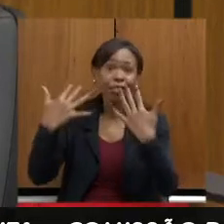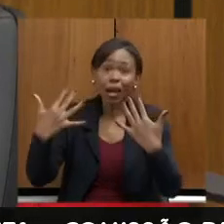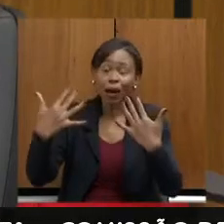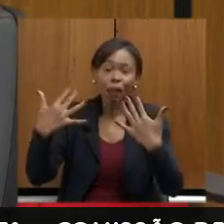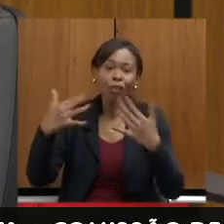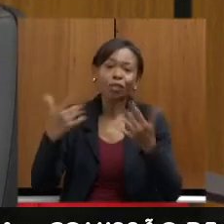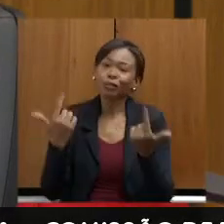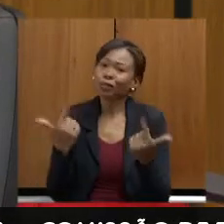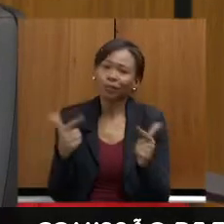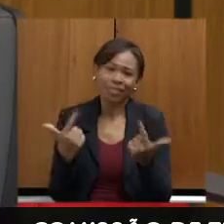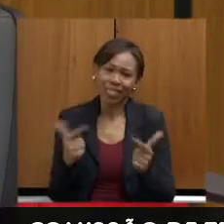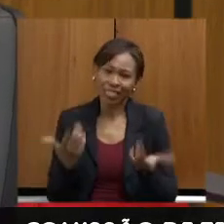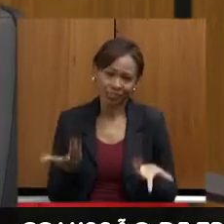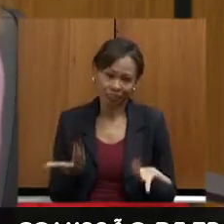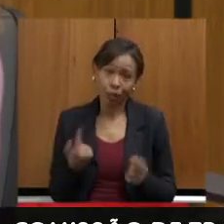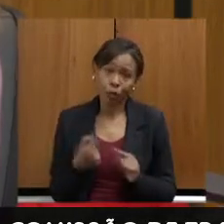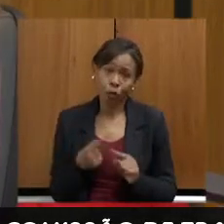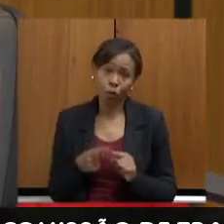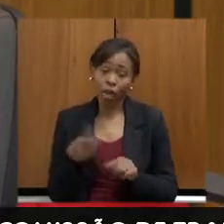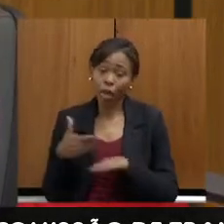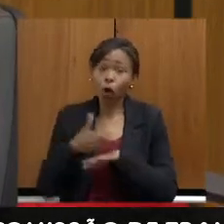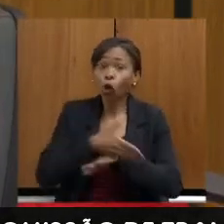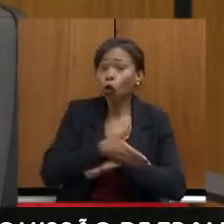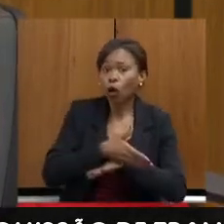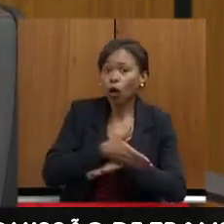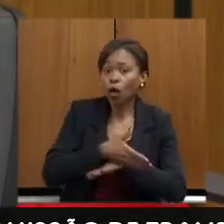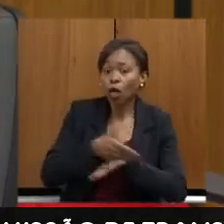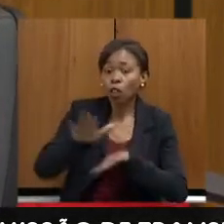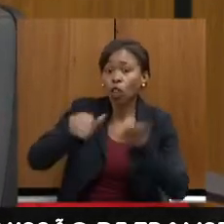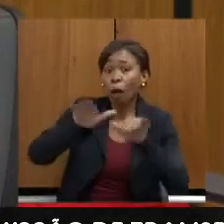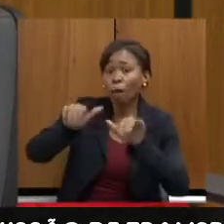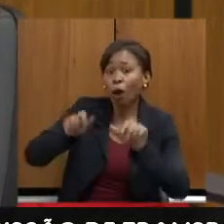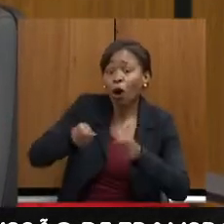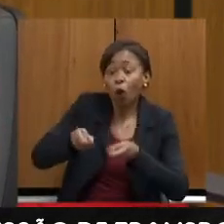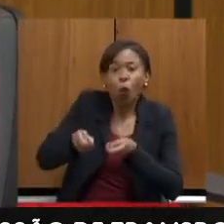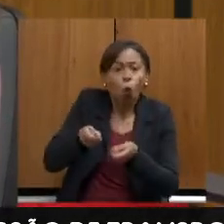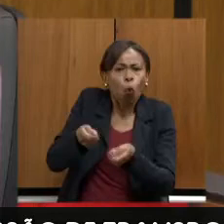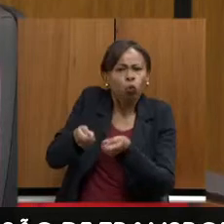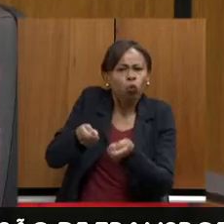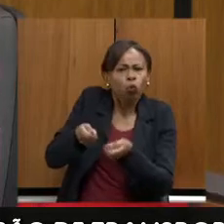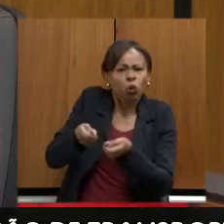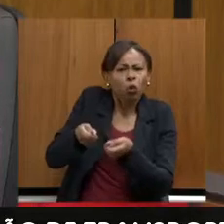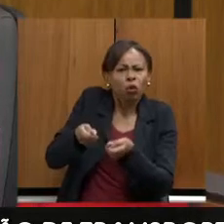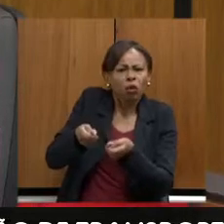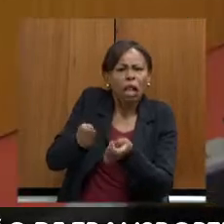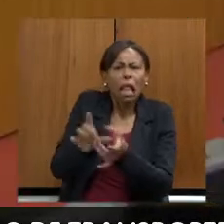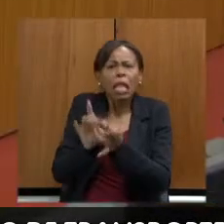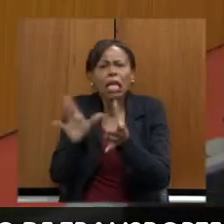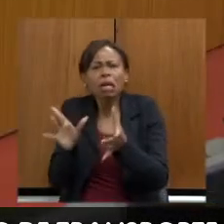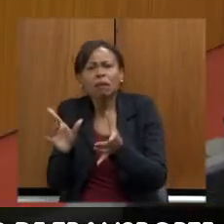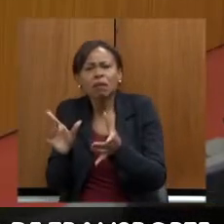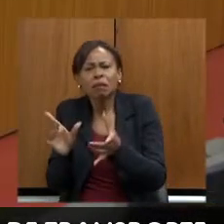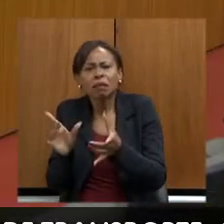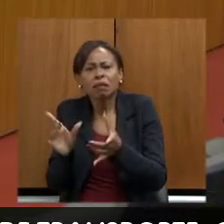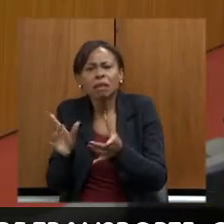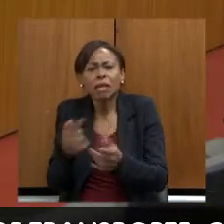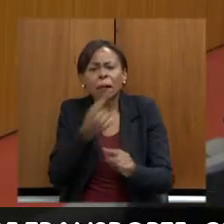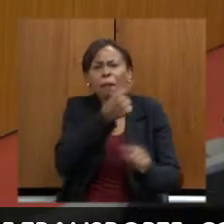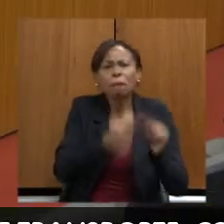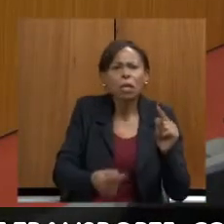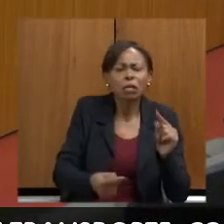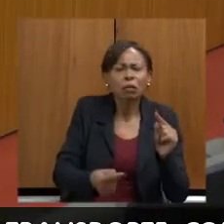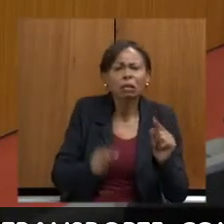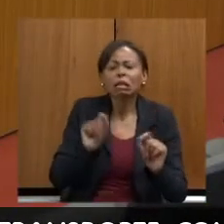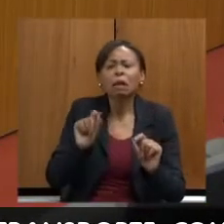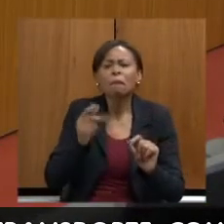processo de entrada foi controlado de quem pode de quem não pode participar e como é que seria o